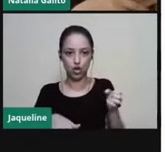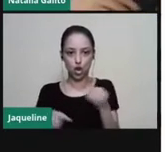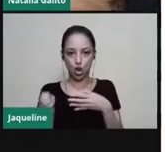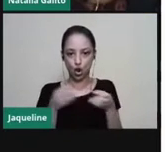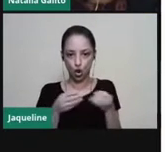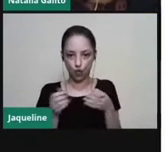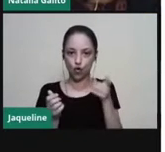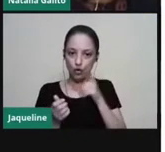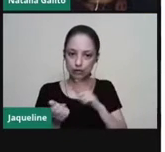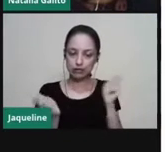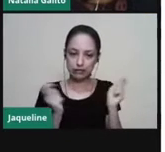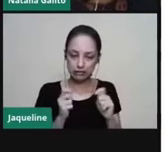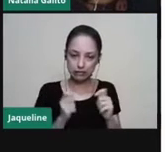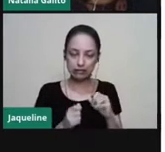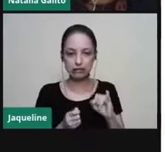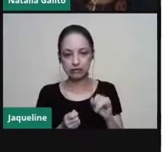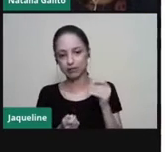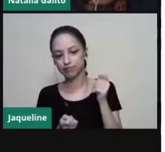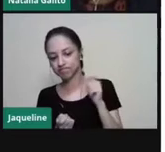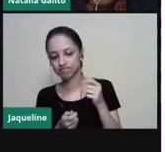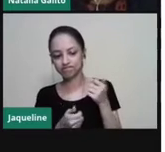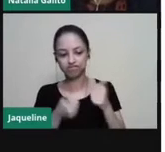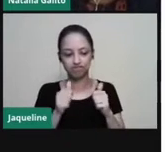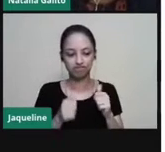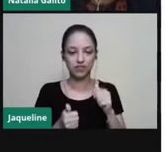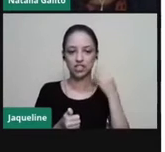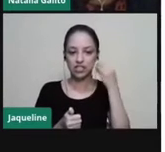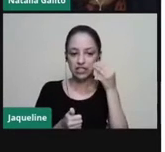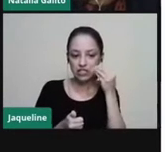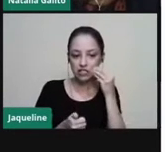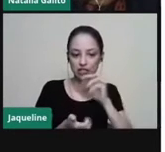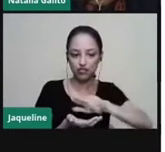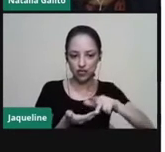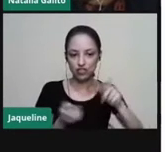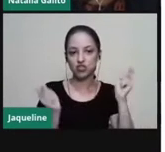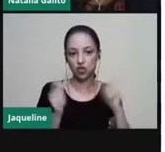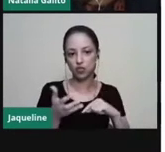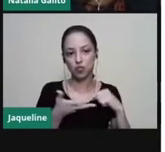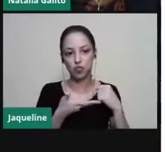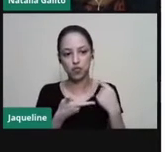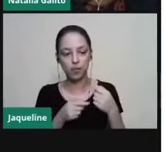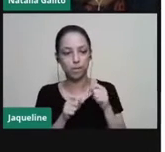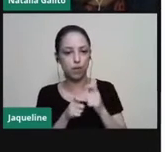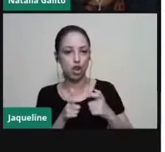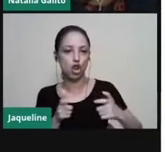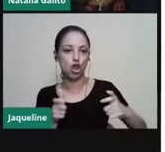Enfim, né, você consegue fazer vários testes nessas células. Também avaliar a proliferação.